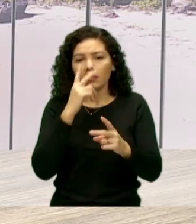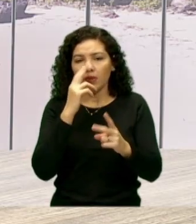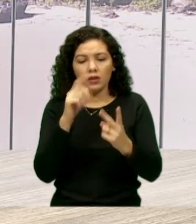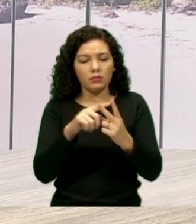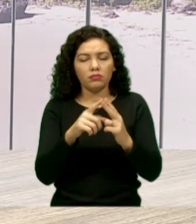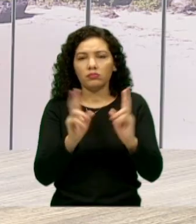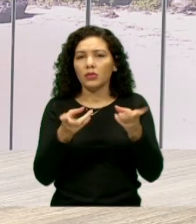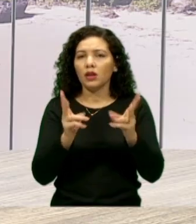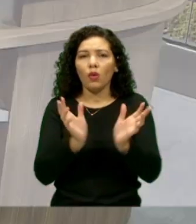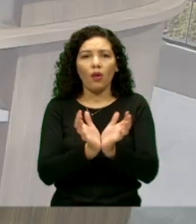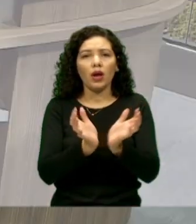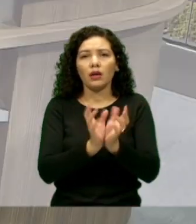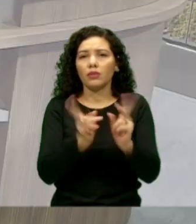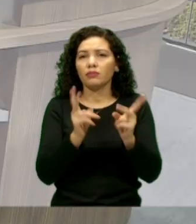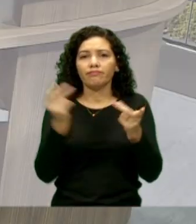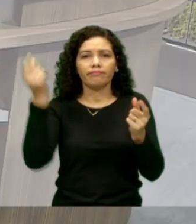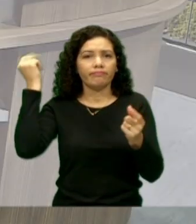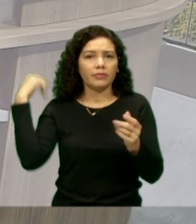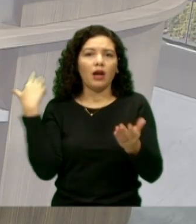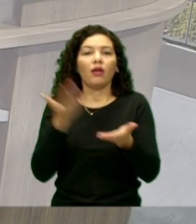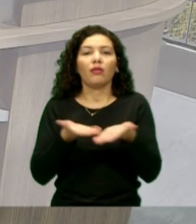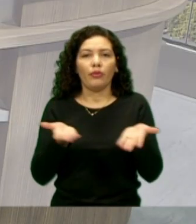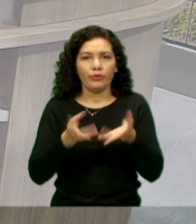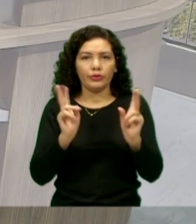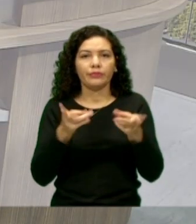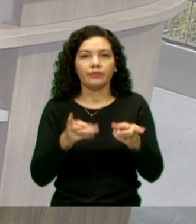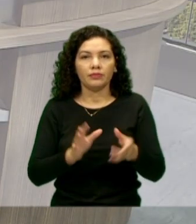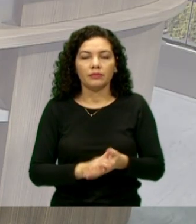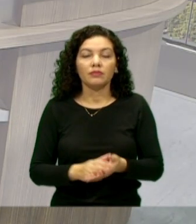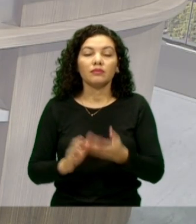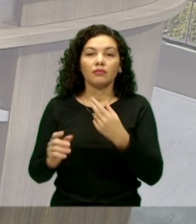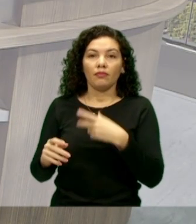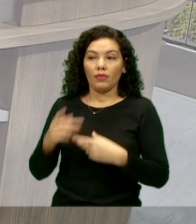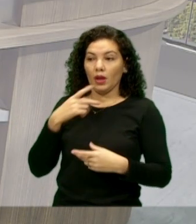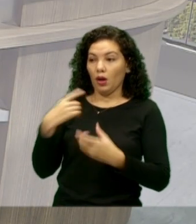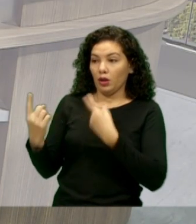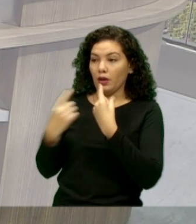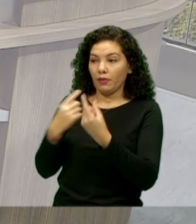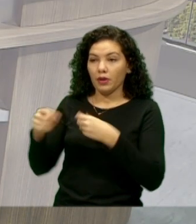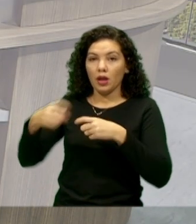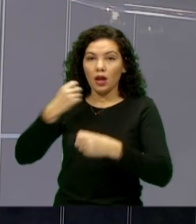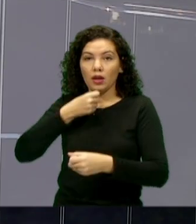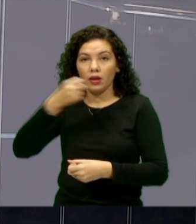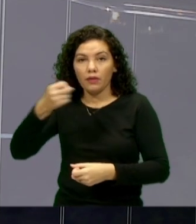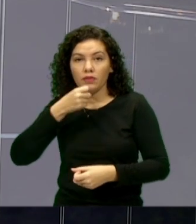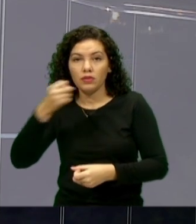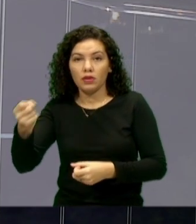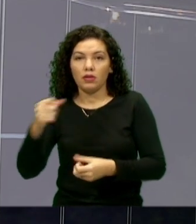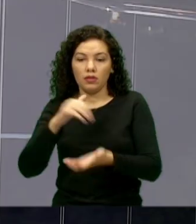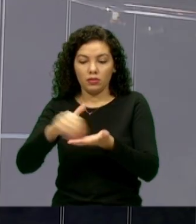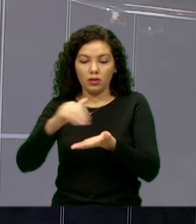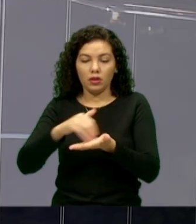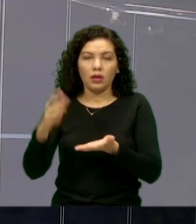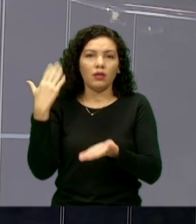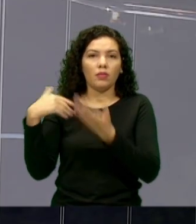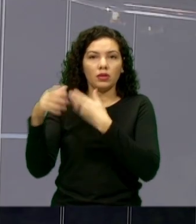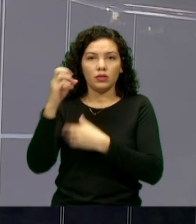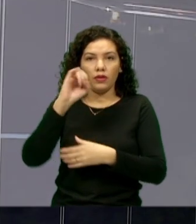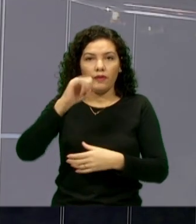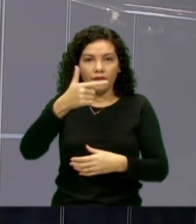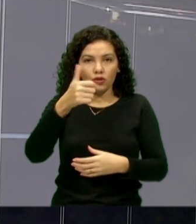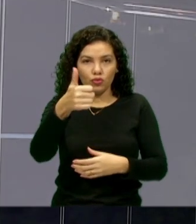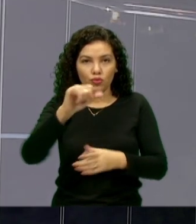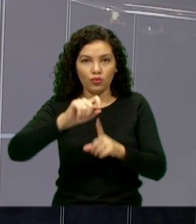eu entrei. Eu entrevistei a secretária, se eu não me engano, foi dia 21 de julho, a Câmara estava